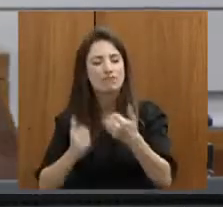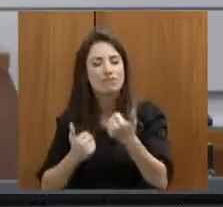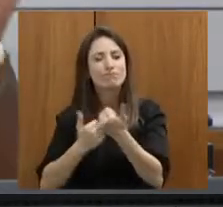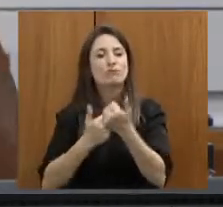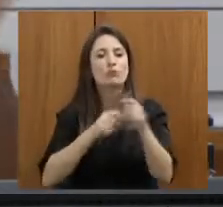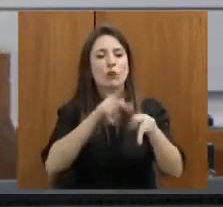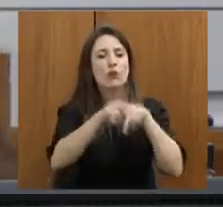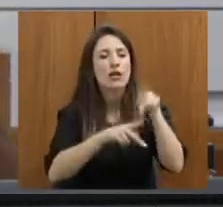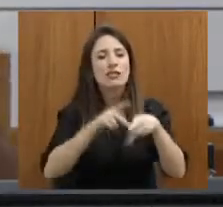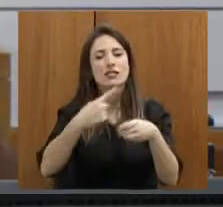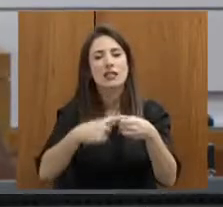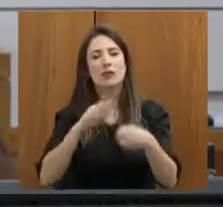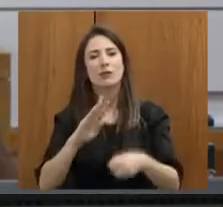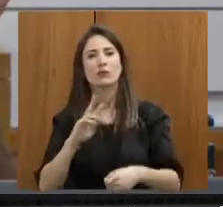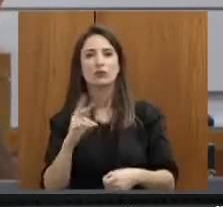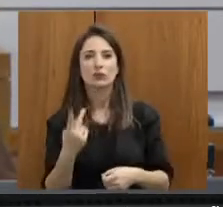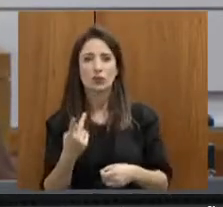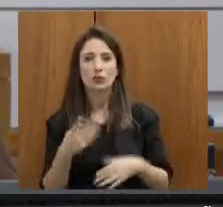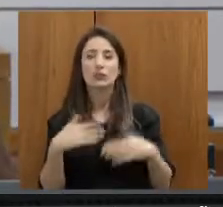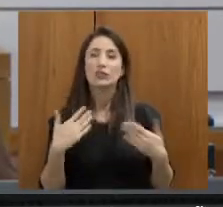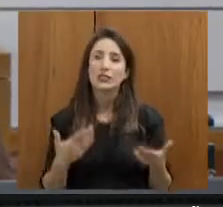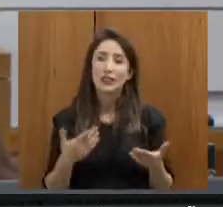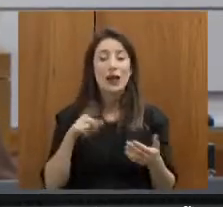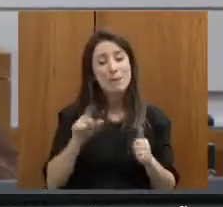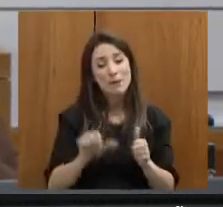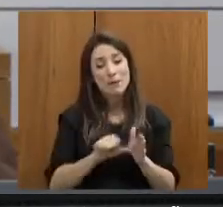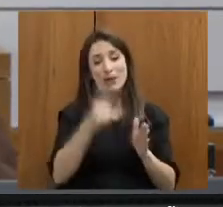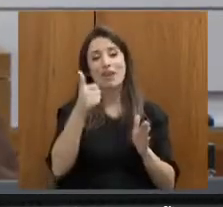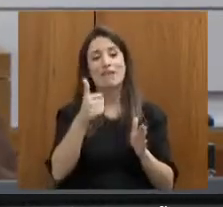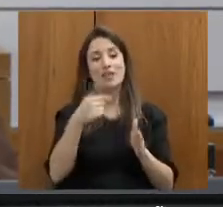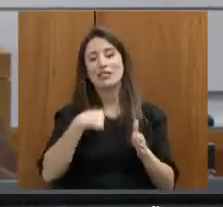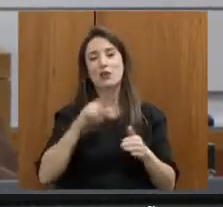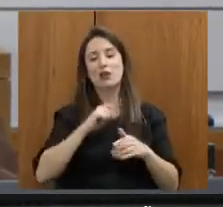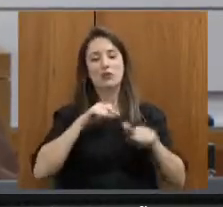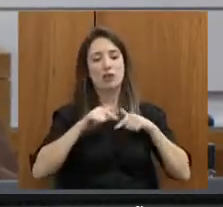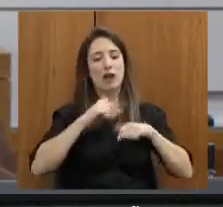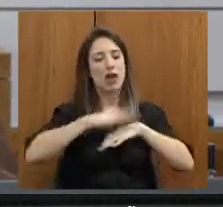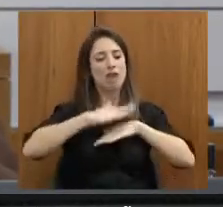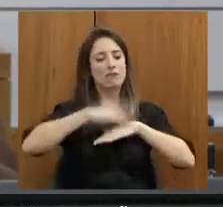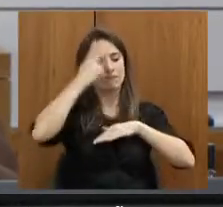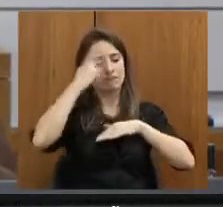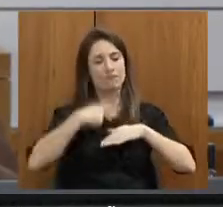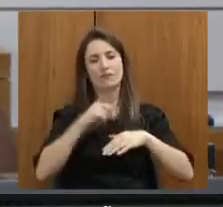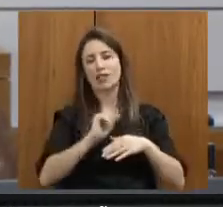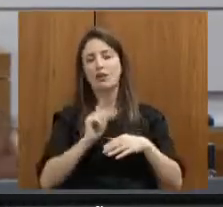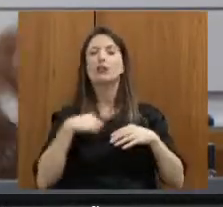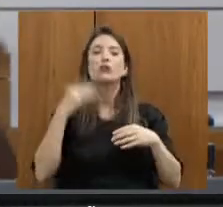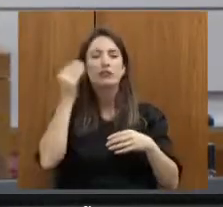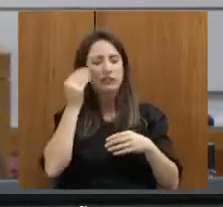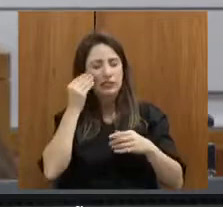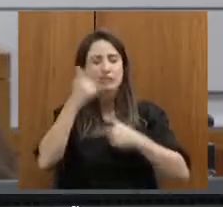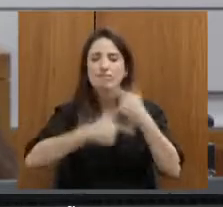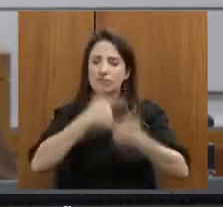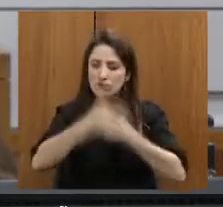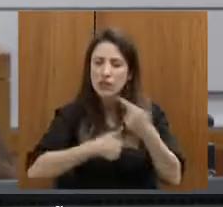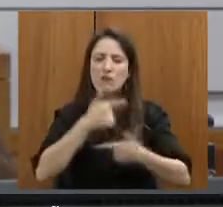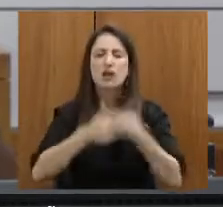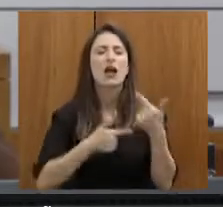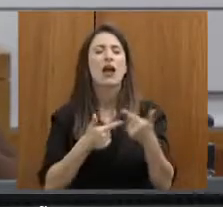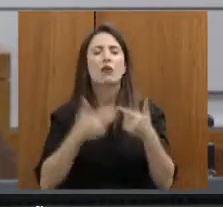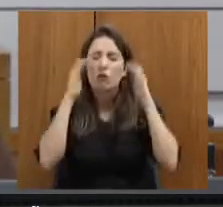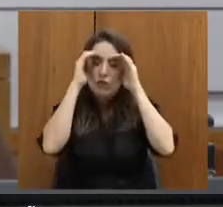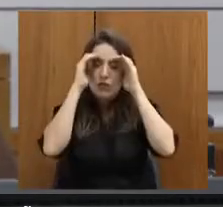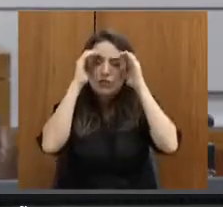vários lotes Então essa é a primeira vez que eu não trabalho diretamente para mim né e tô tentando fazer o dever de casa com dignidade e com